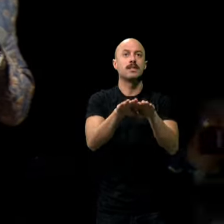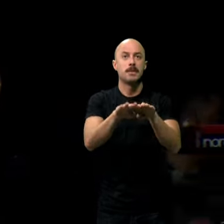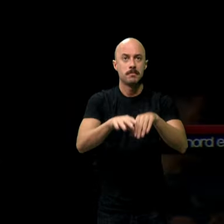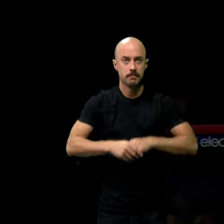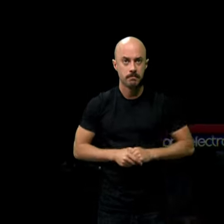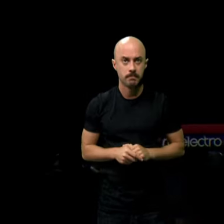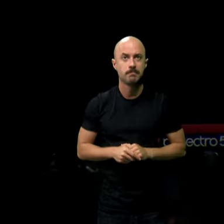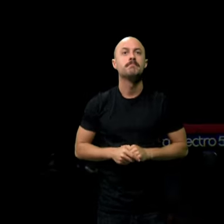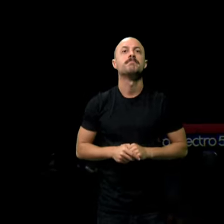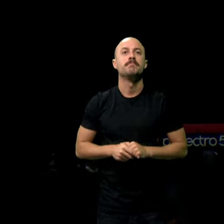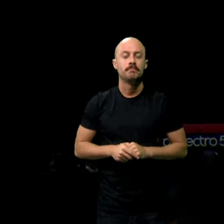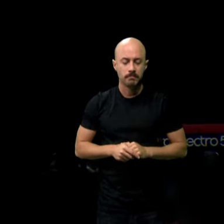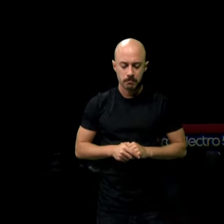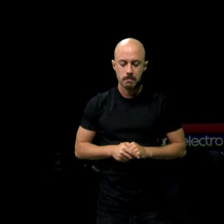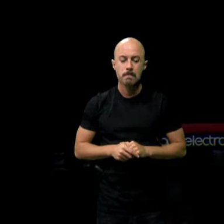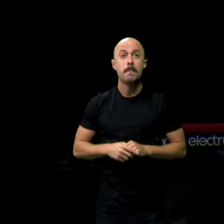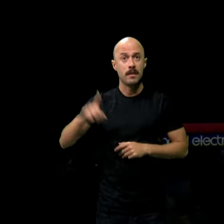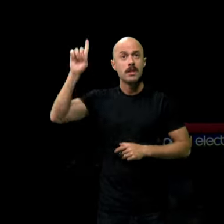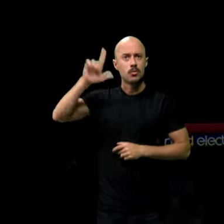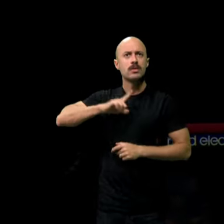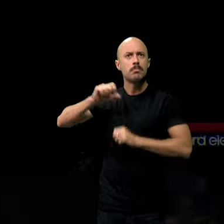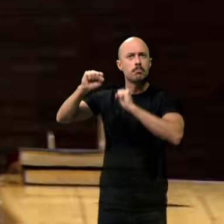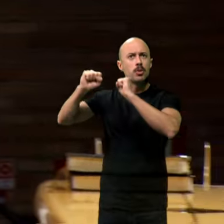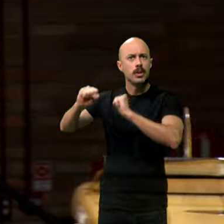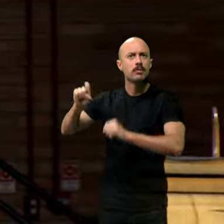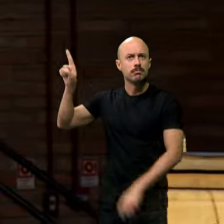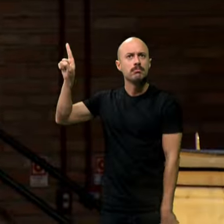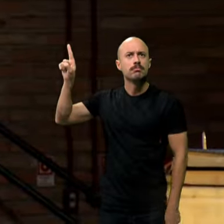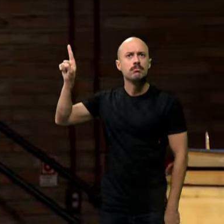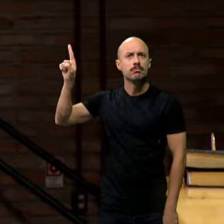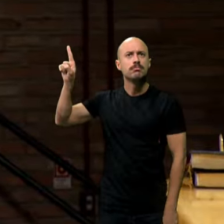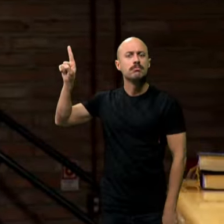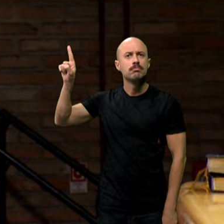Deus tem esse poder para tirar as pessoas do estreito.